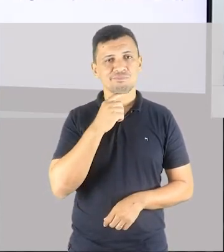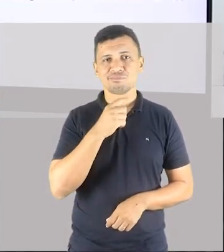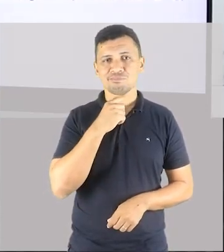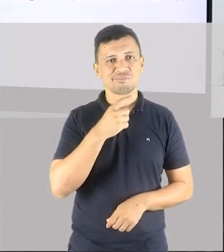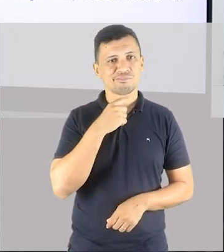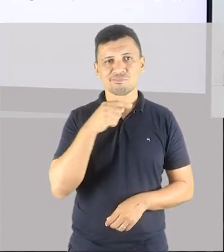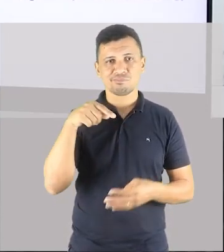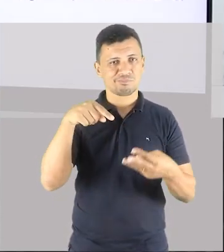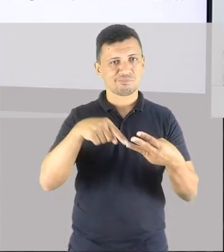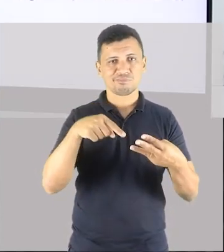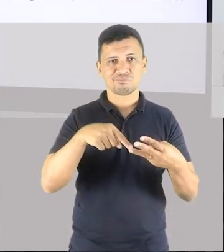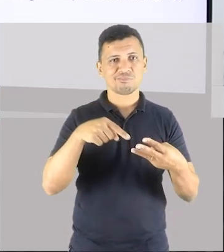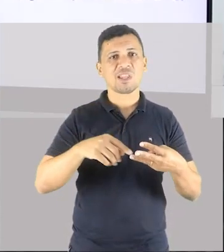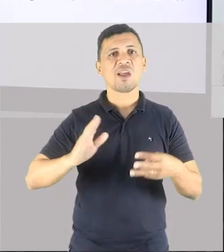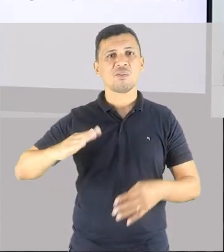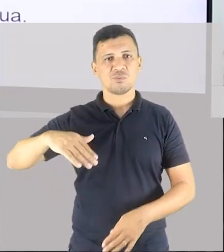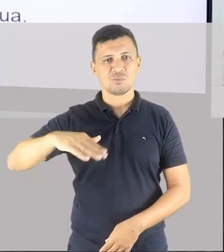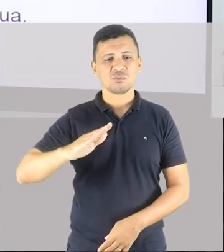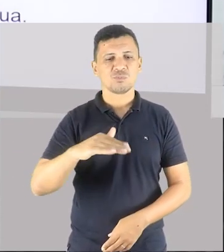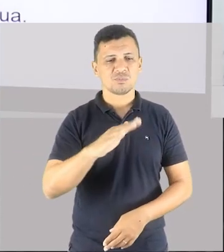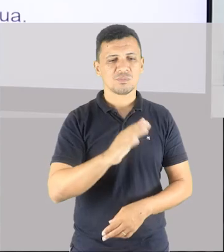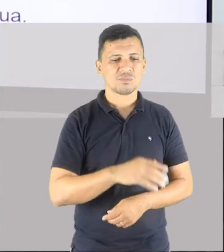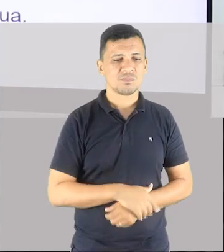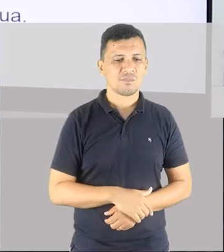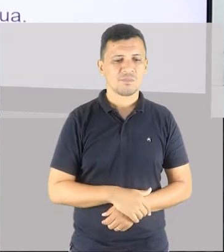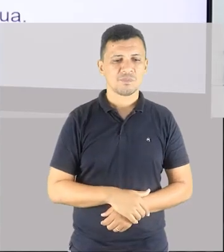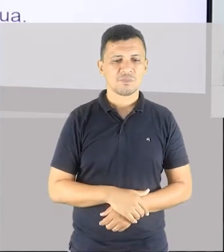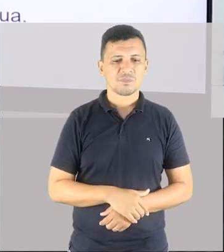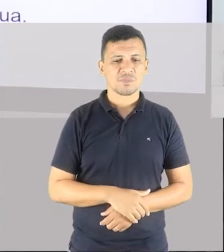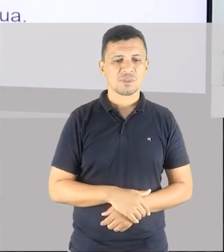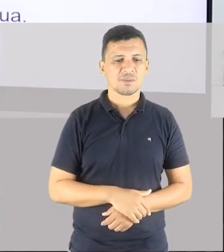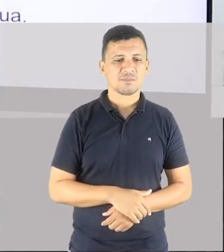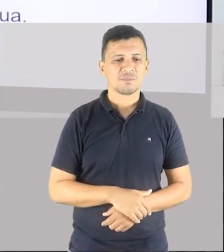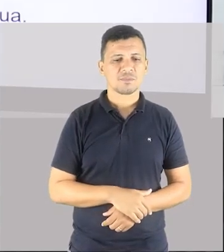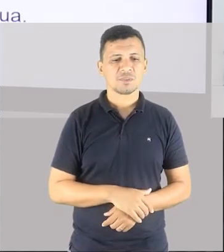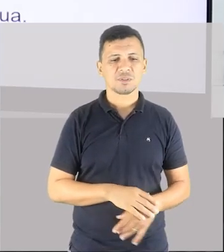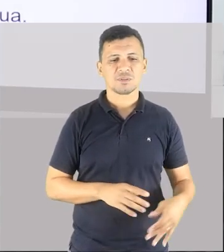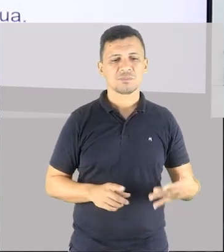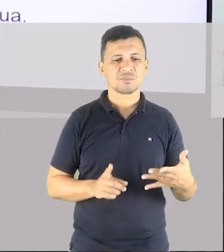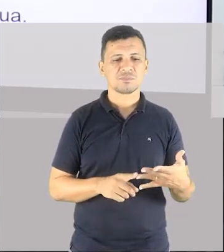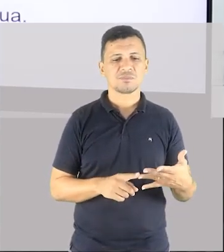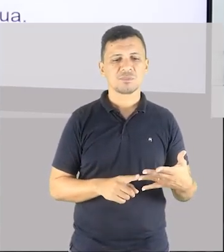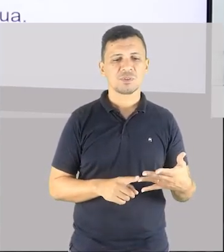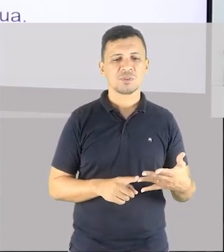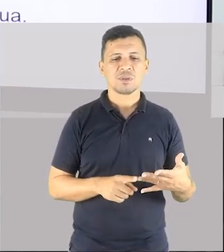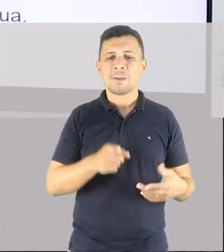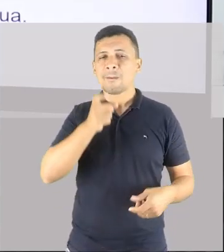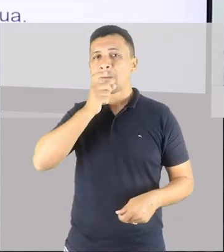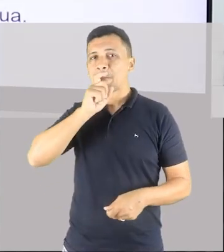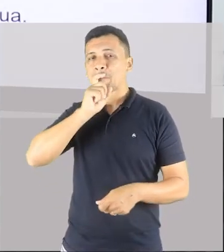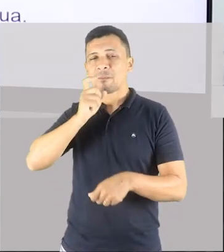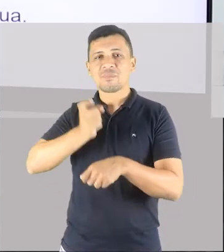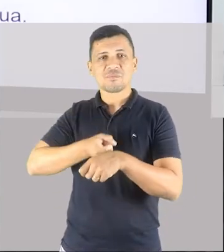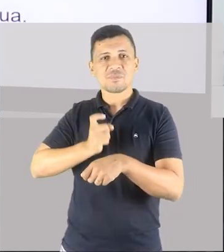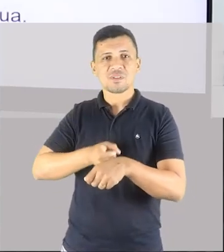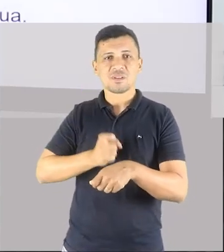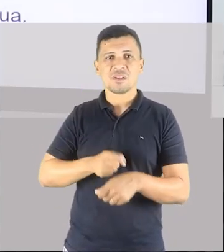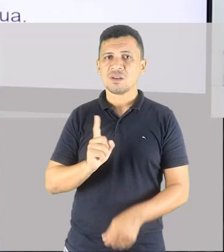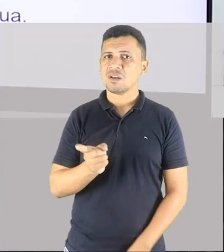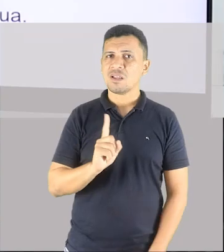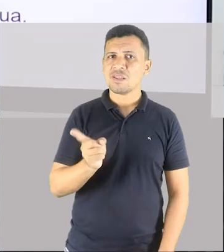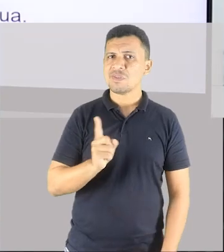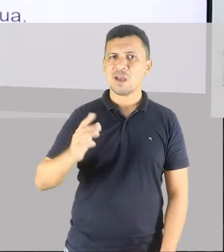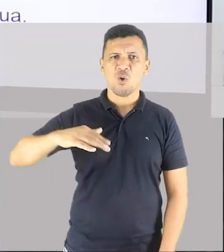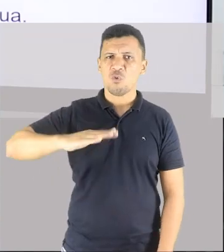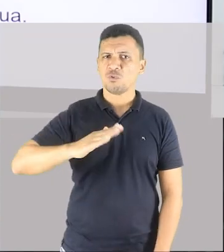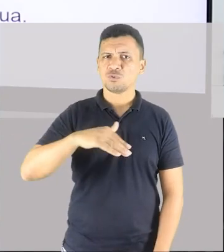no mercúrio, ele flutua no mercúrio. Tá bom? E letra D, o bloco de gelo não